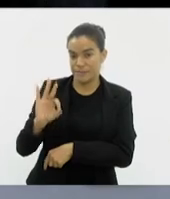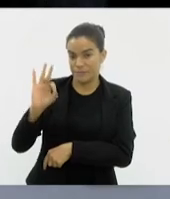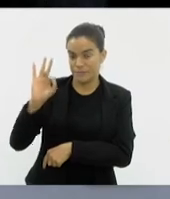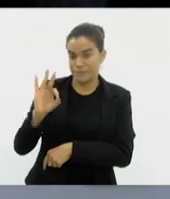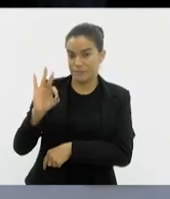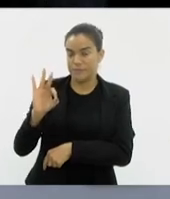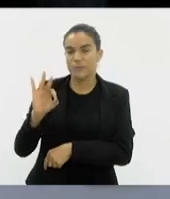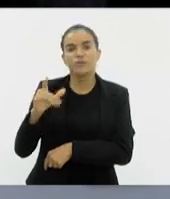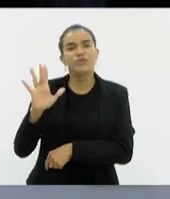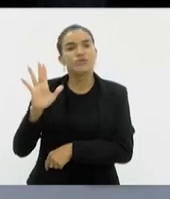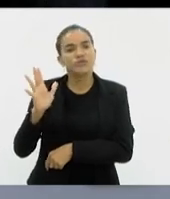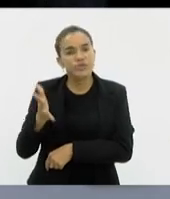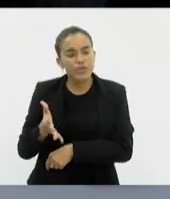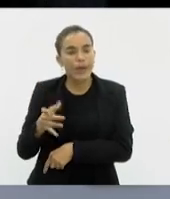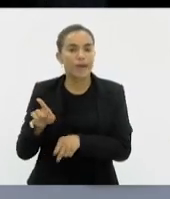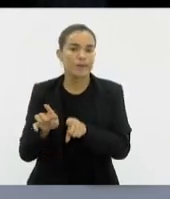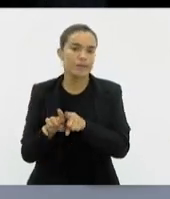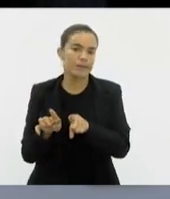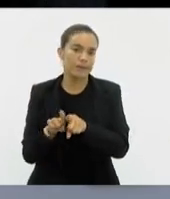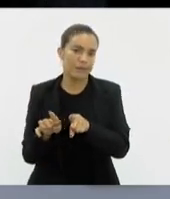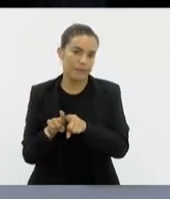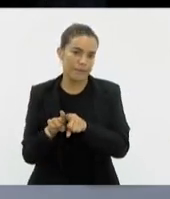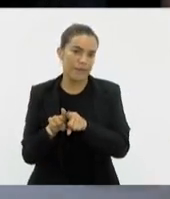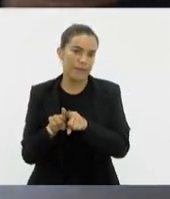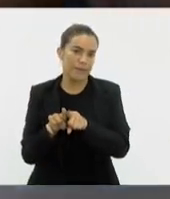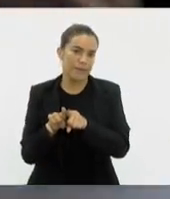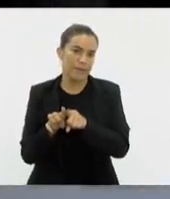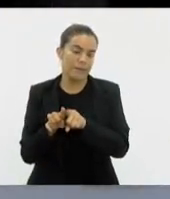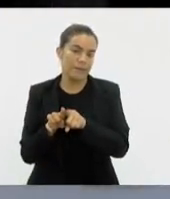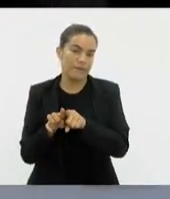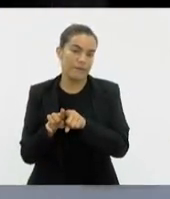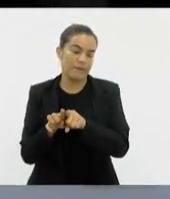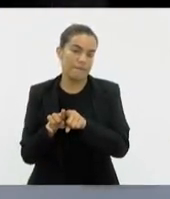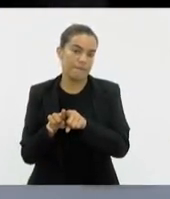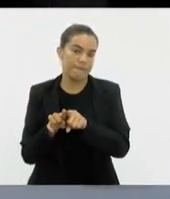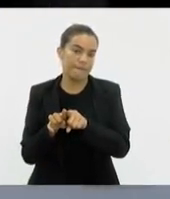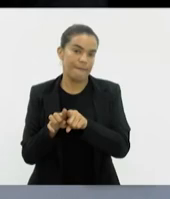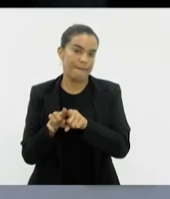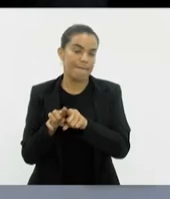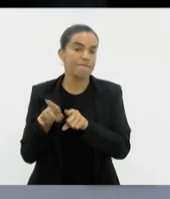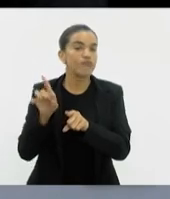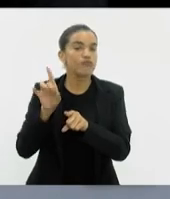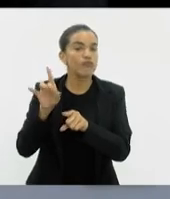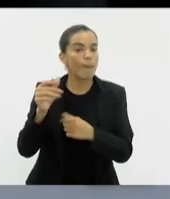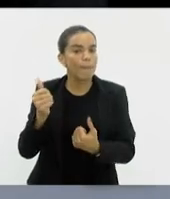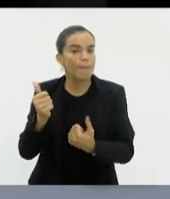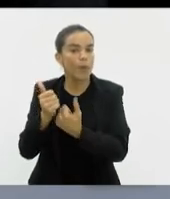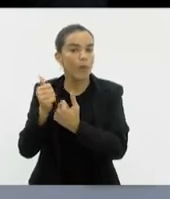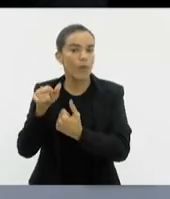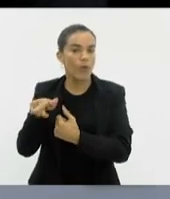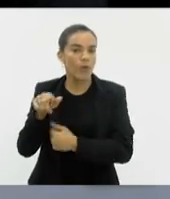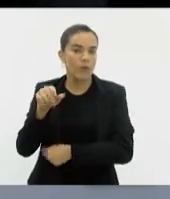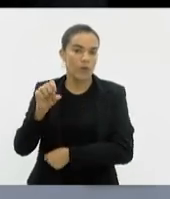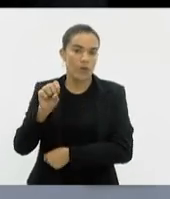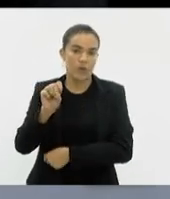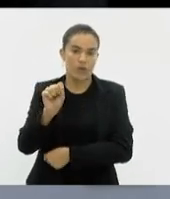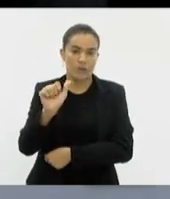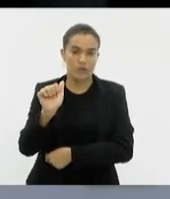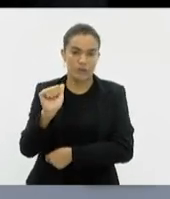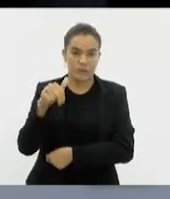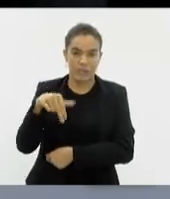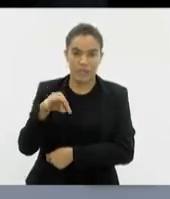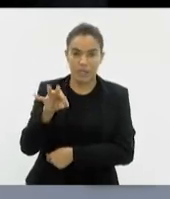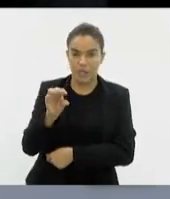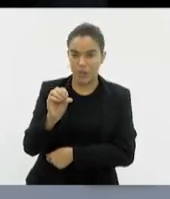E estava excepcionalizado dessa alíquota, né? O Santos Dumont, né? Mas não